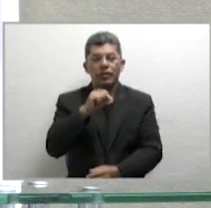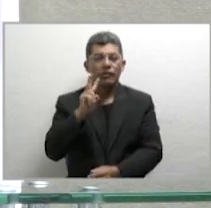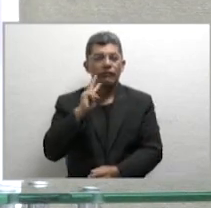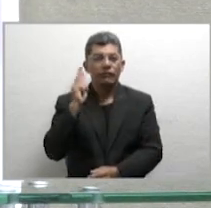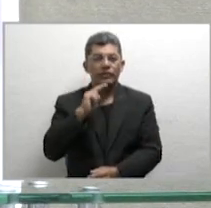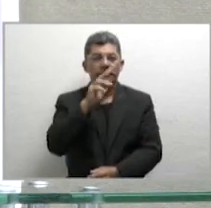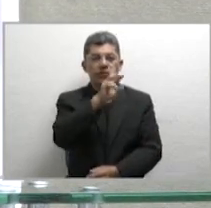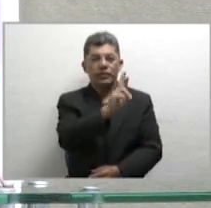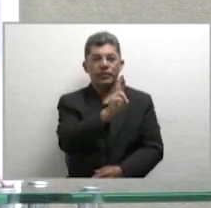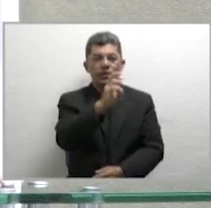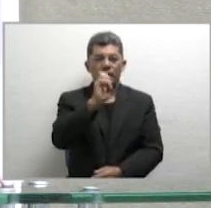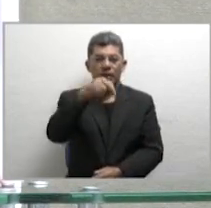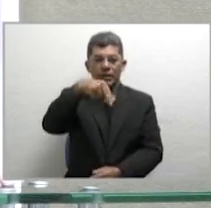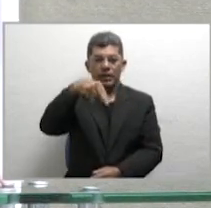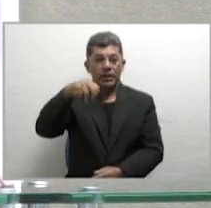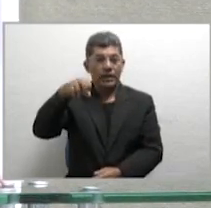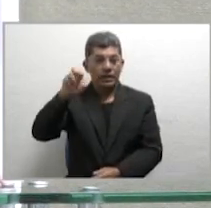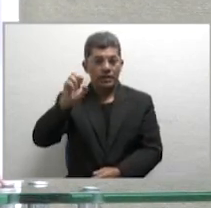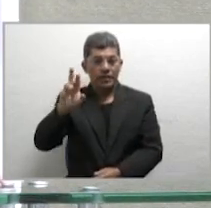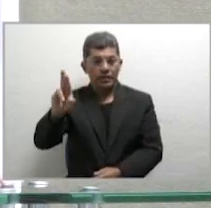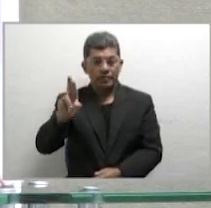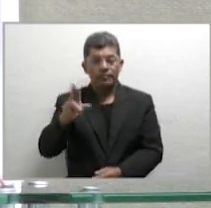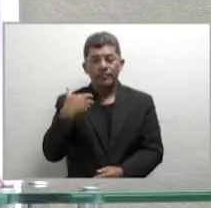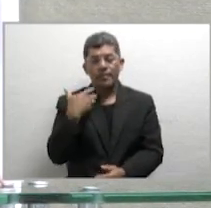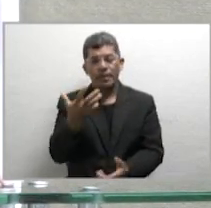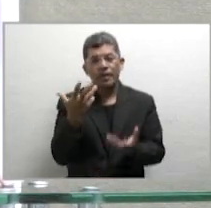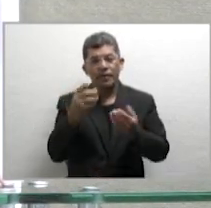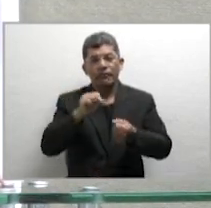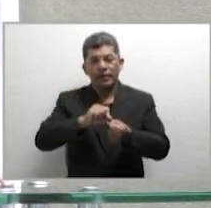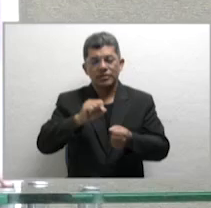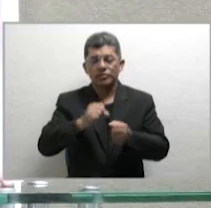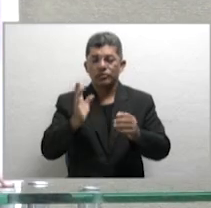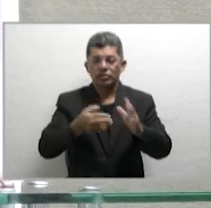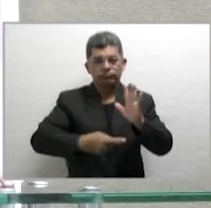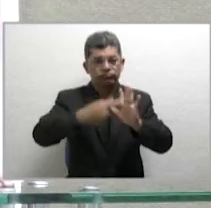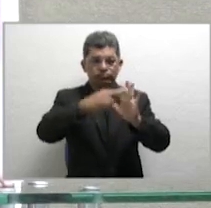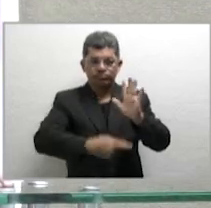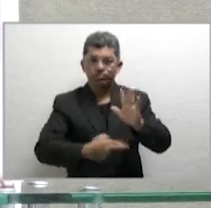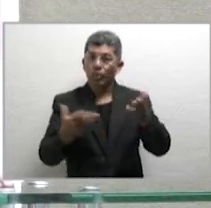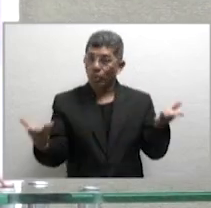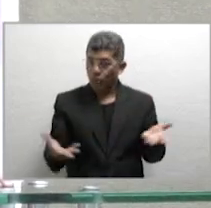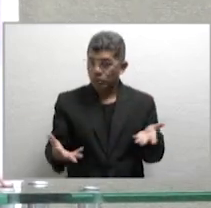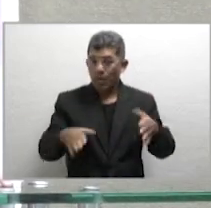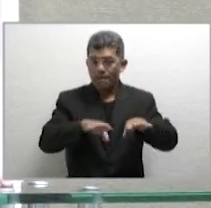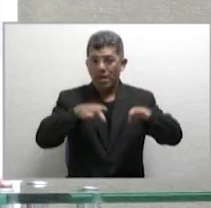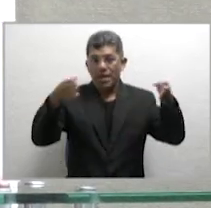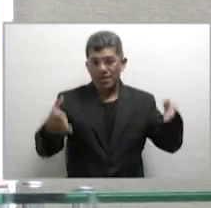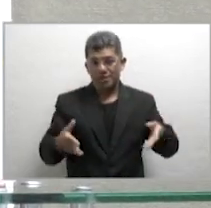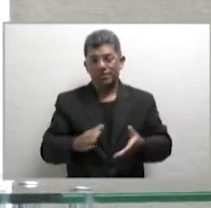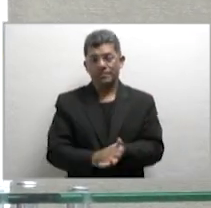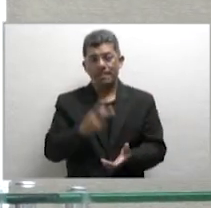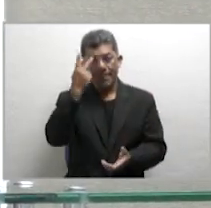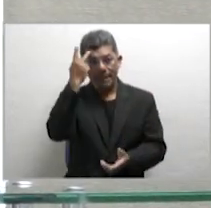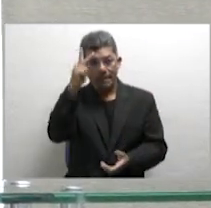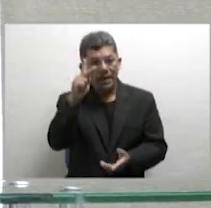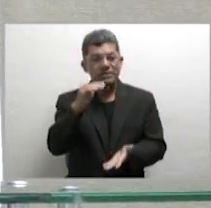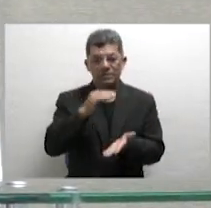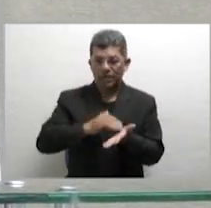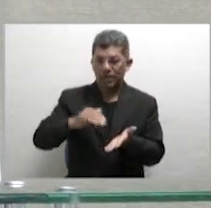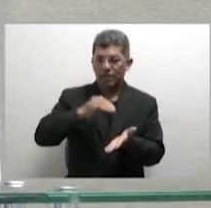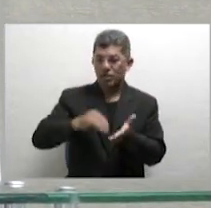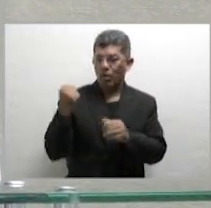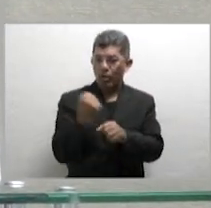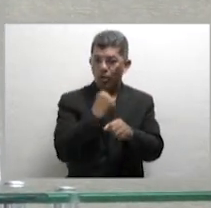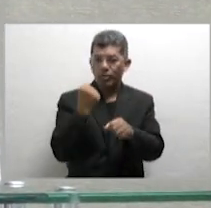Renê, e eu quero fazer isso, já dei entrada nesse requerimento na mesa, para que a Secretaria de